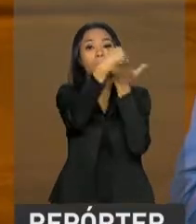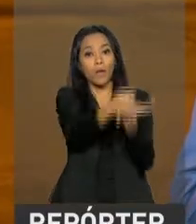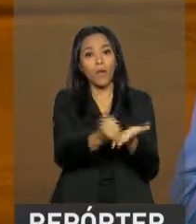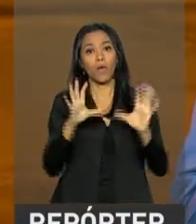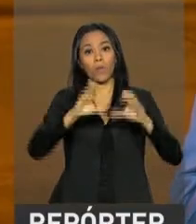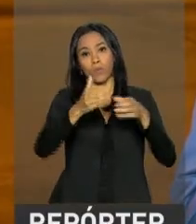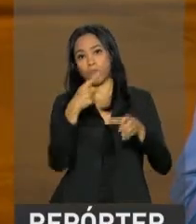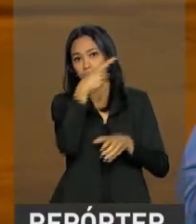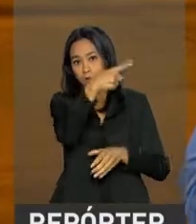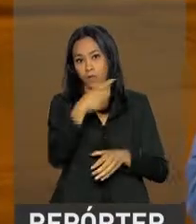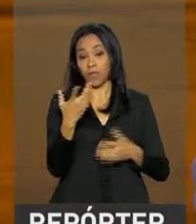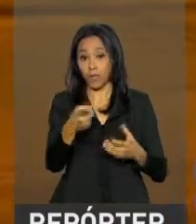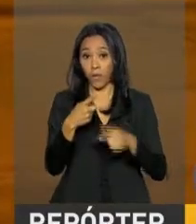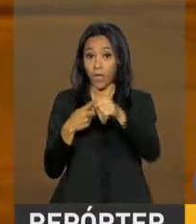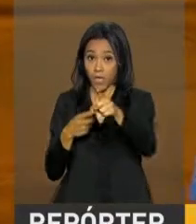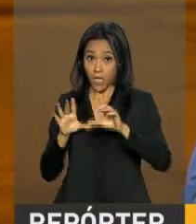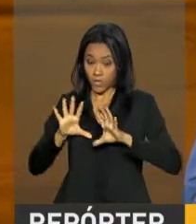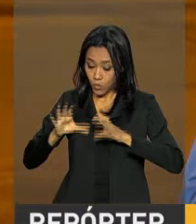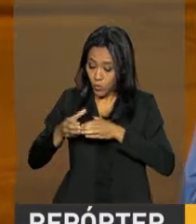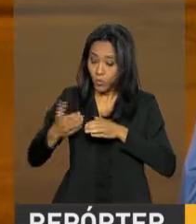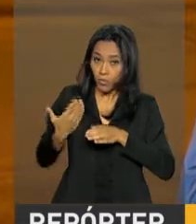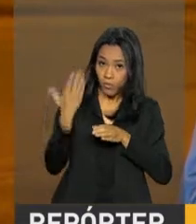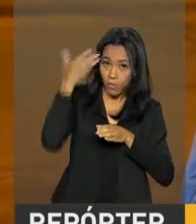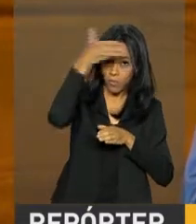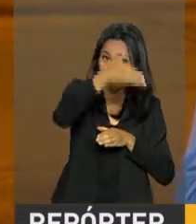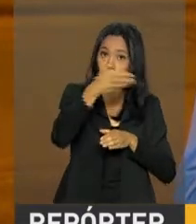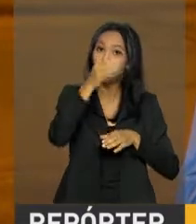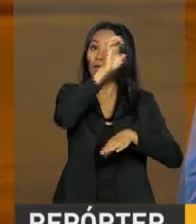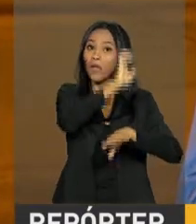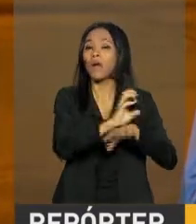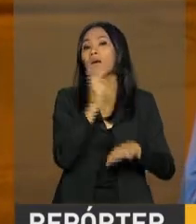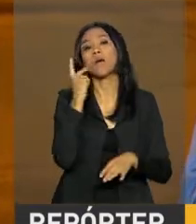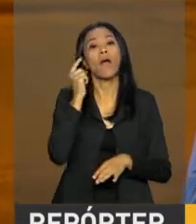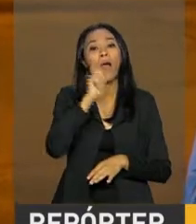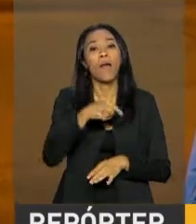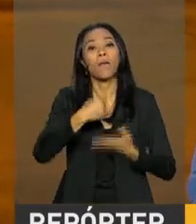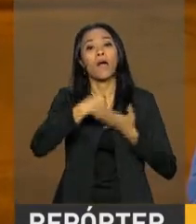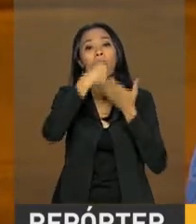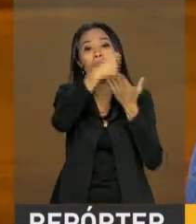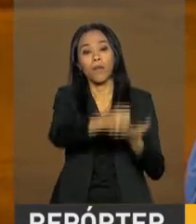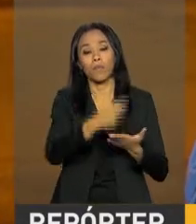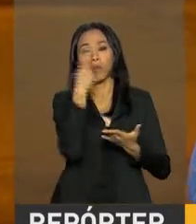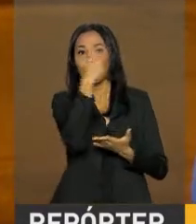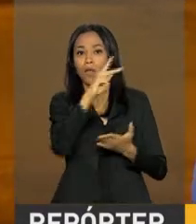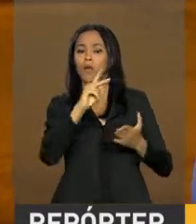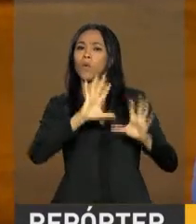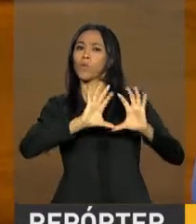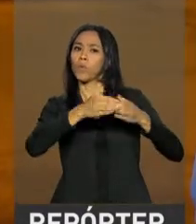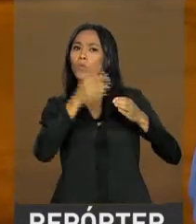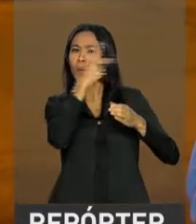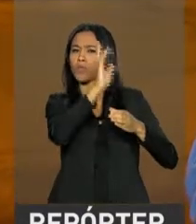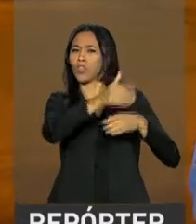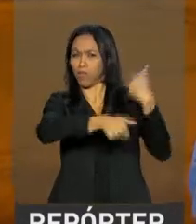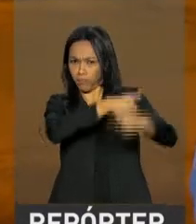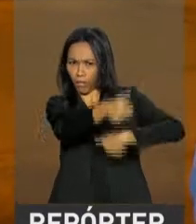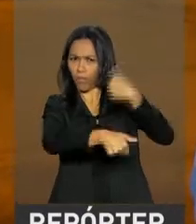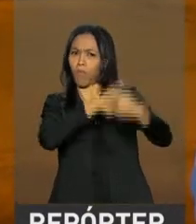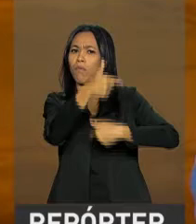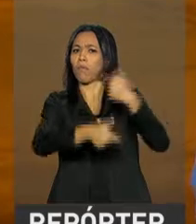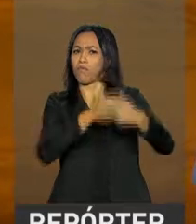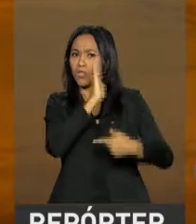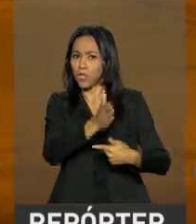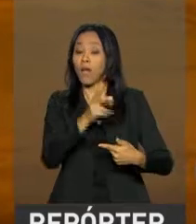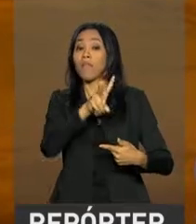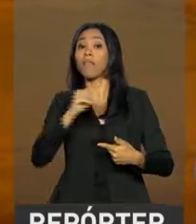envio da Força-Tarefa é um reforço para as operações conjuntas de inteligência que já vêm sendo realizadas no estado. O grupo vai dar